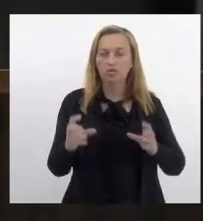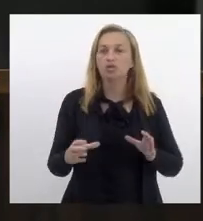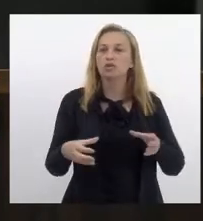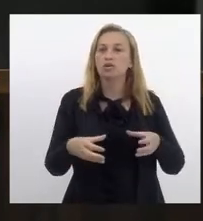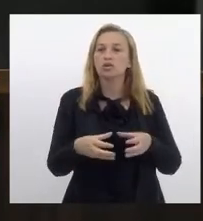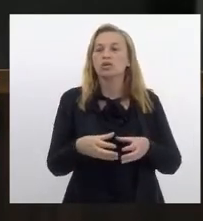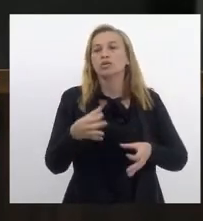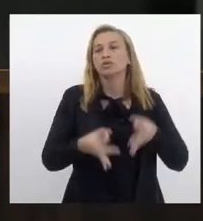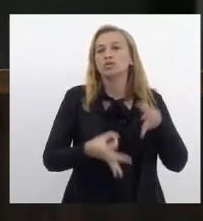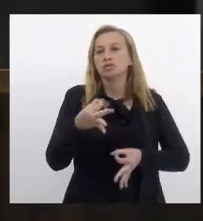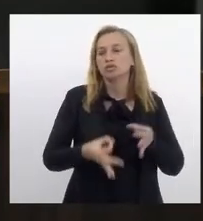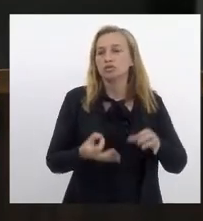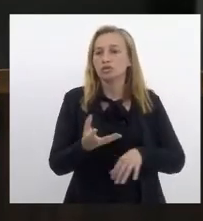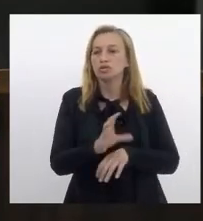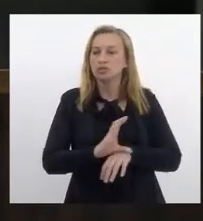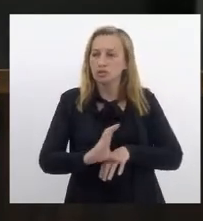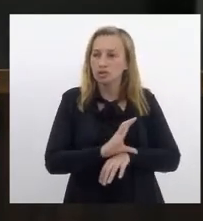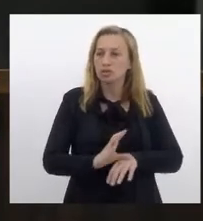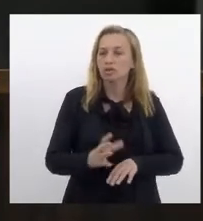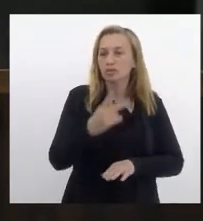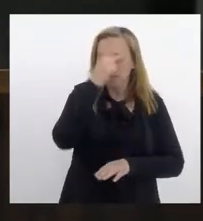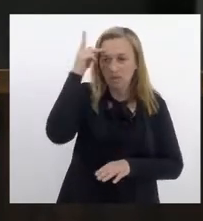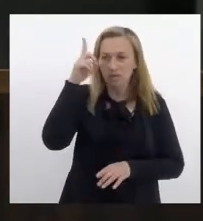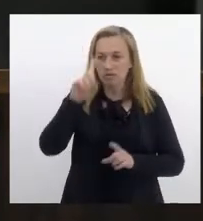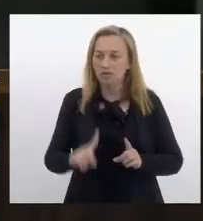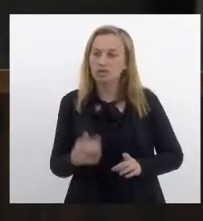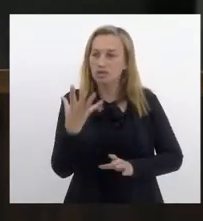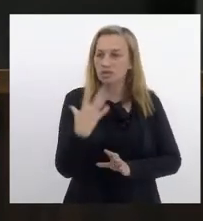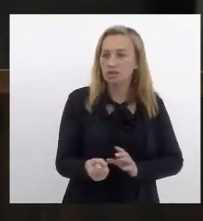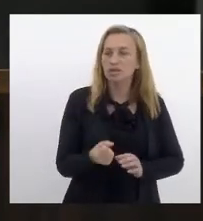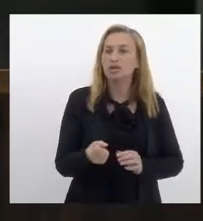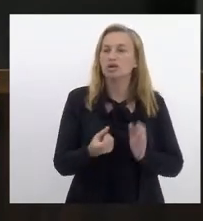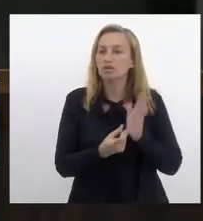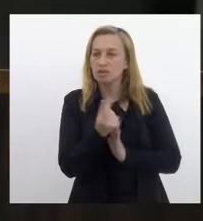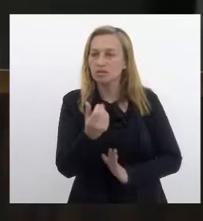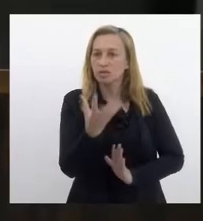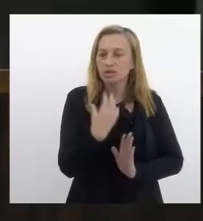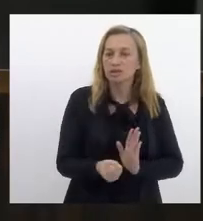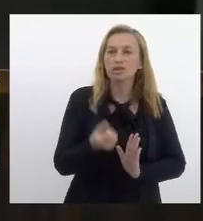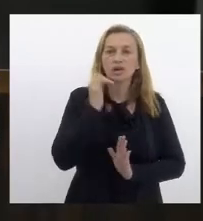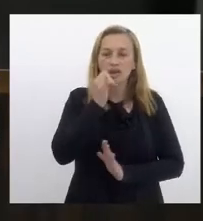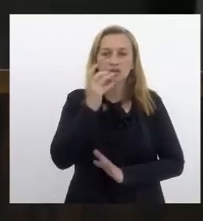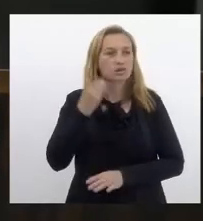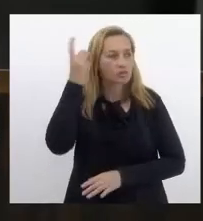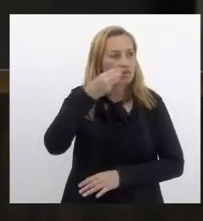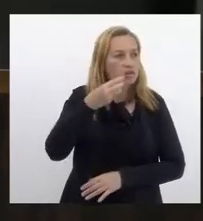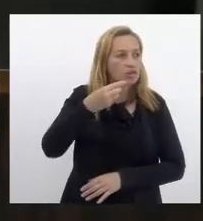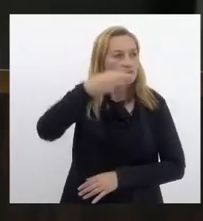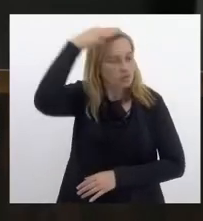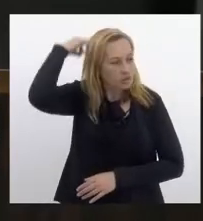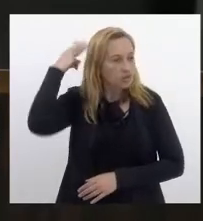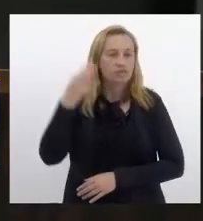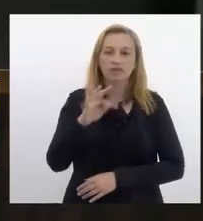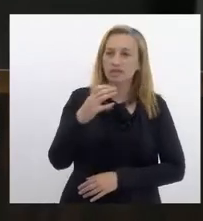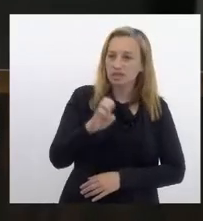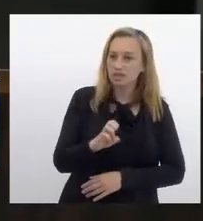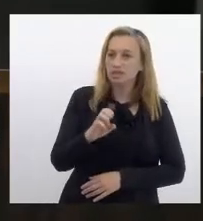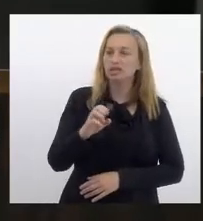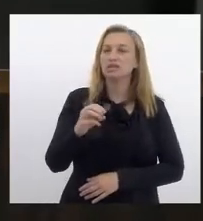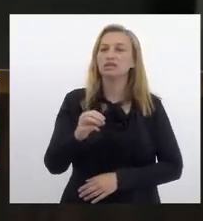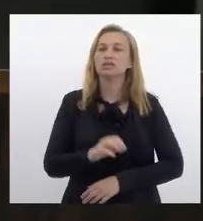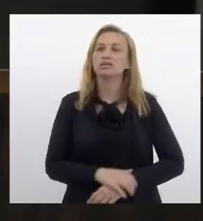pela condicionalidade, pessoa com deficiência favorável. De orçamento favorável. Relatores, deputado Márcio Pacheco, Franciane Mota e